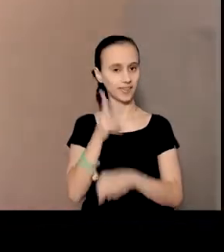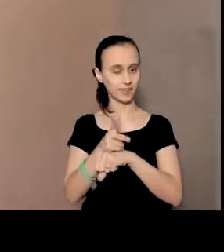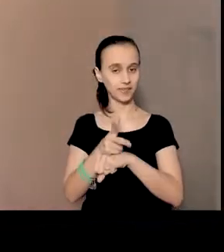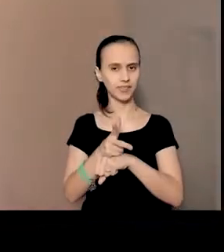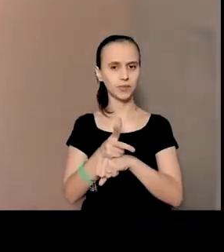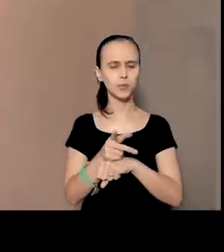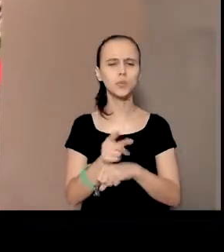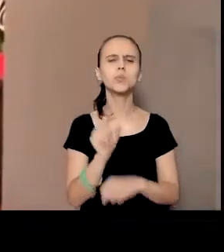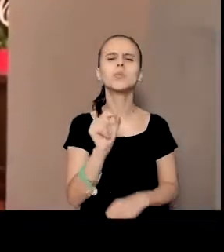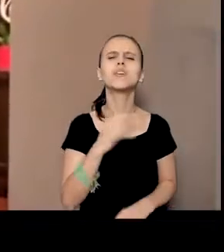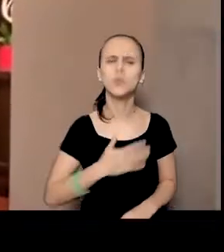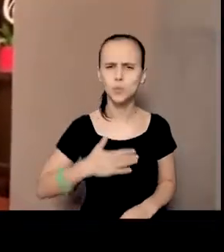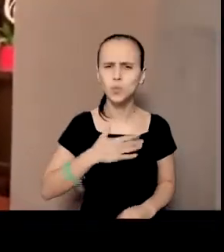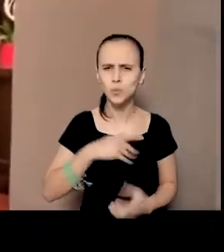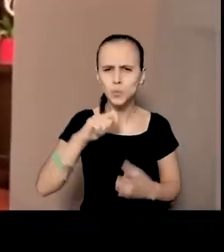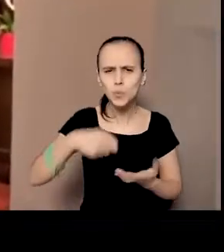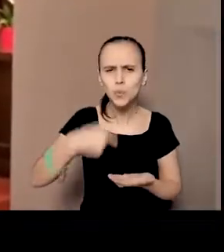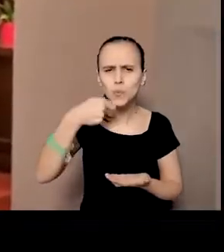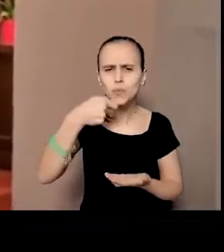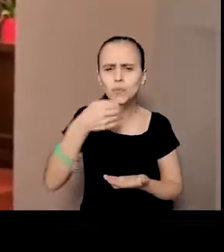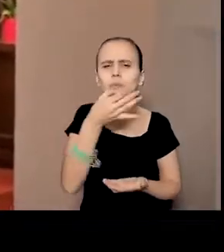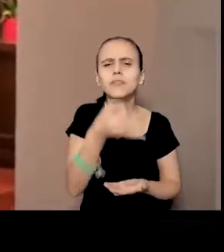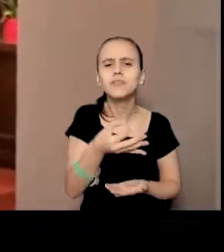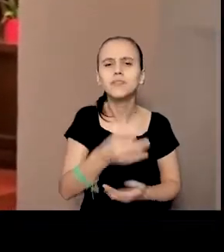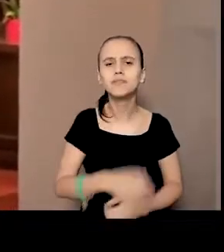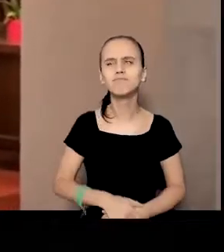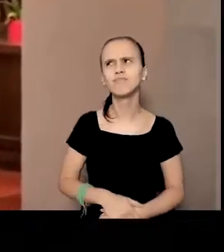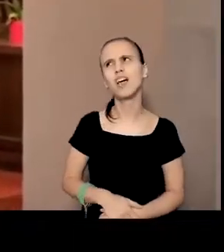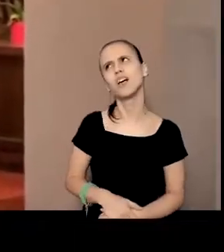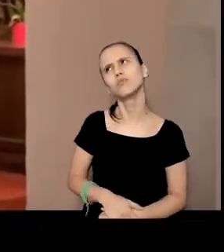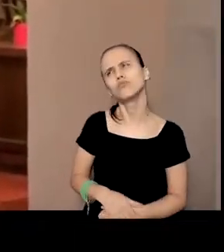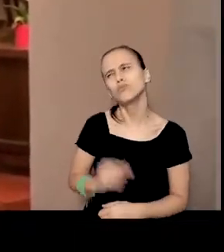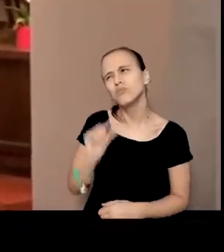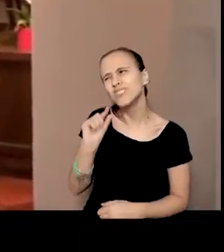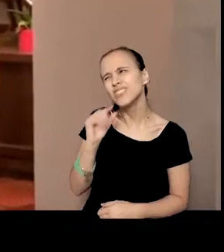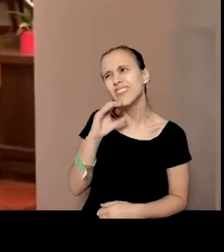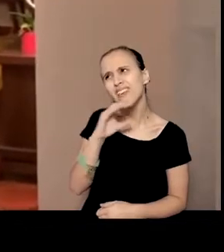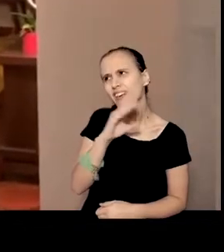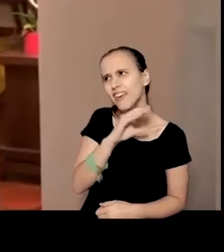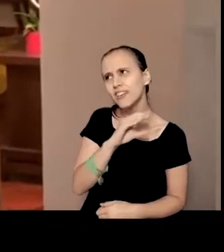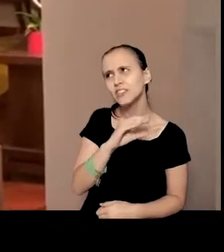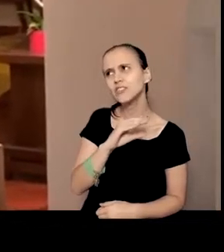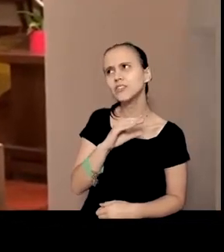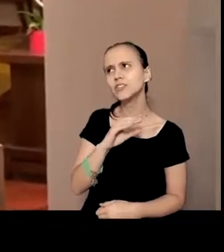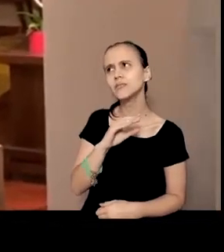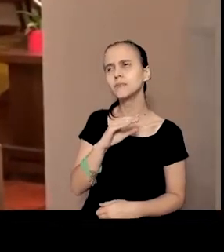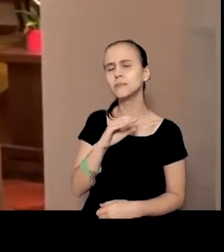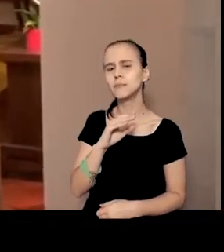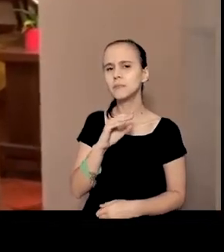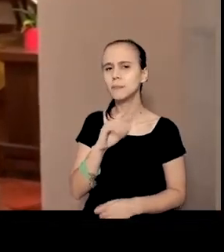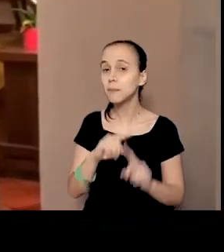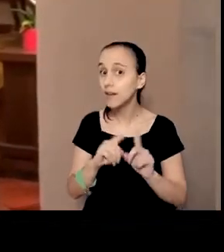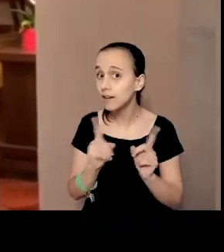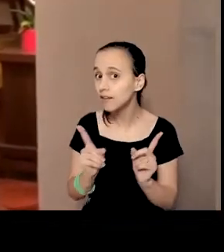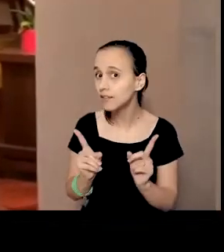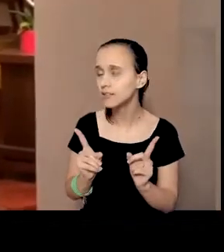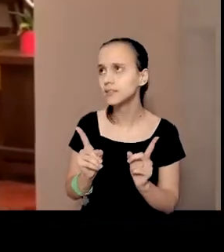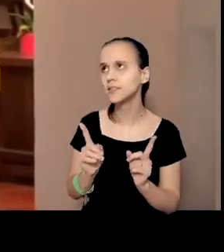vamos lá. Luna, o que você achou dessa sopa? Um pouquinho quente.